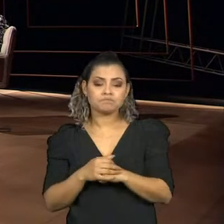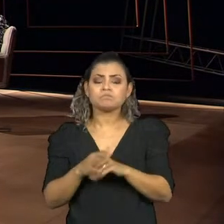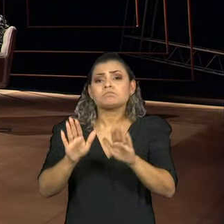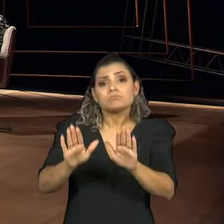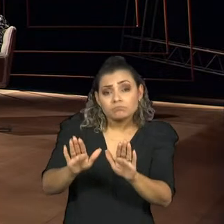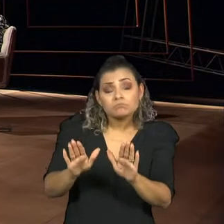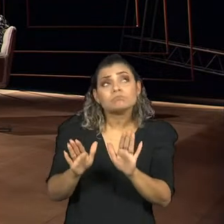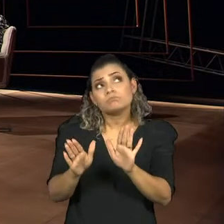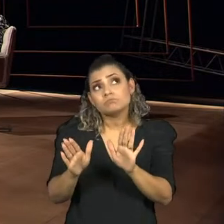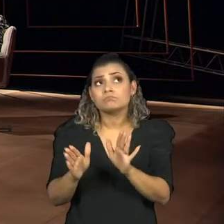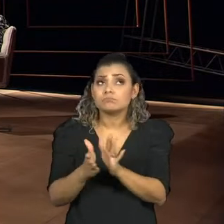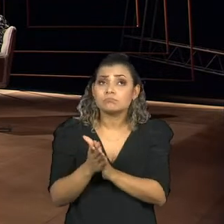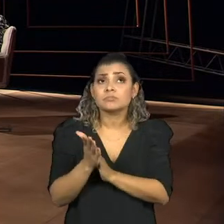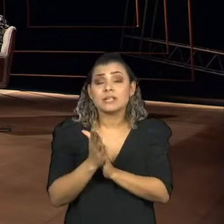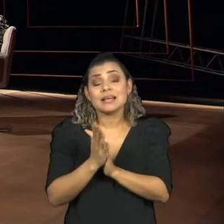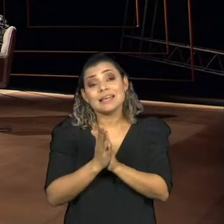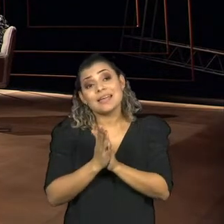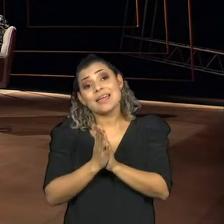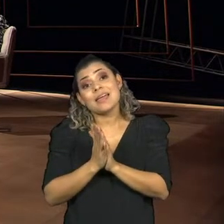era